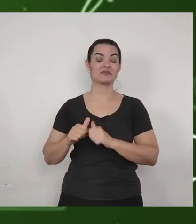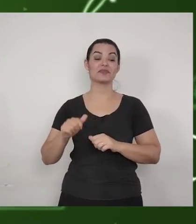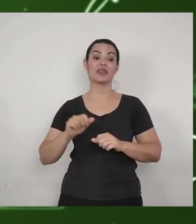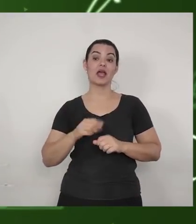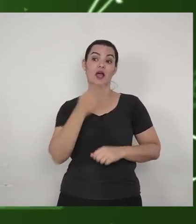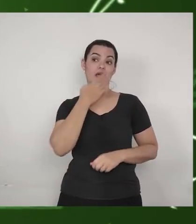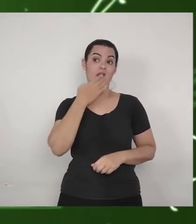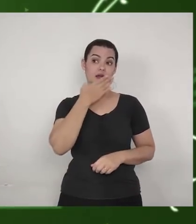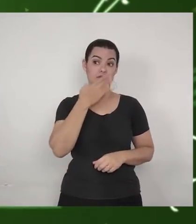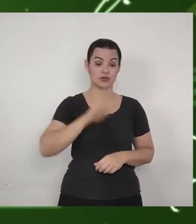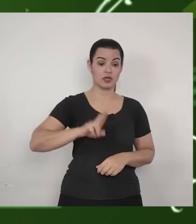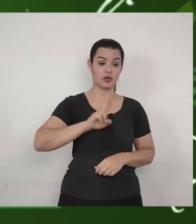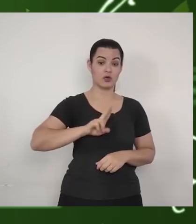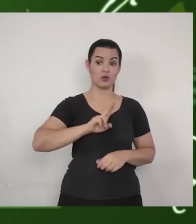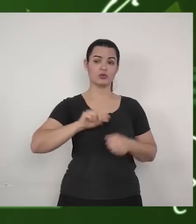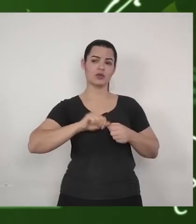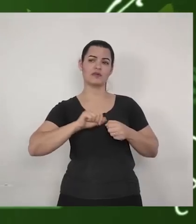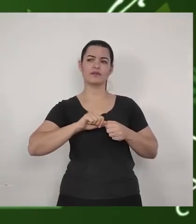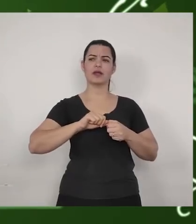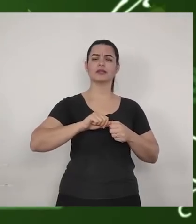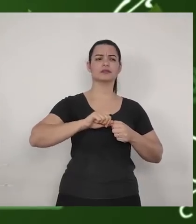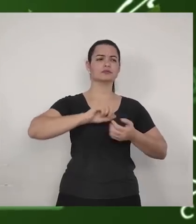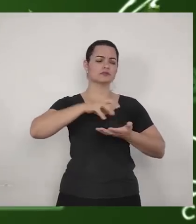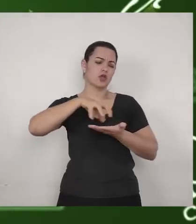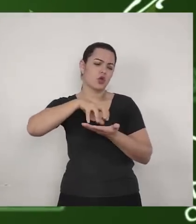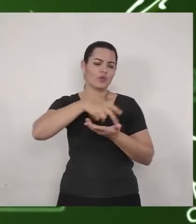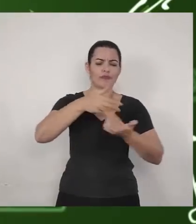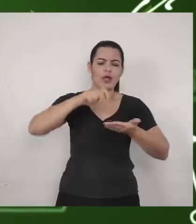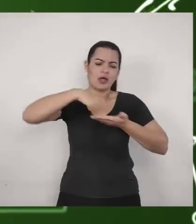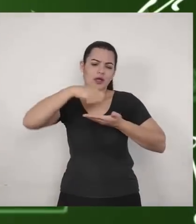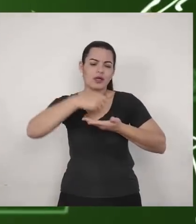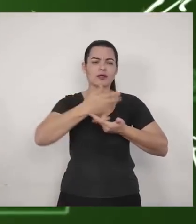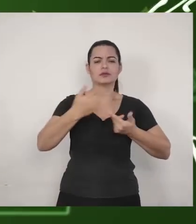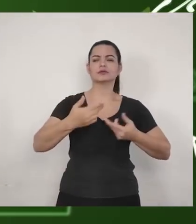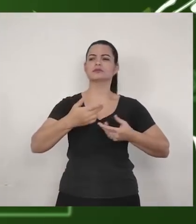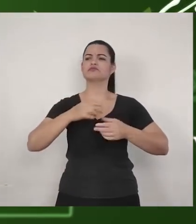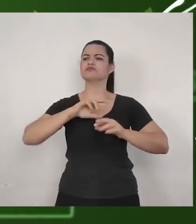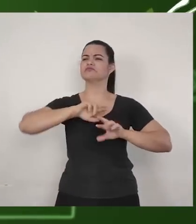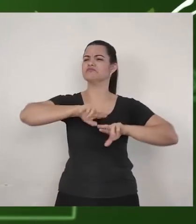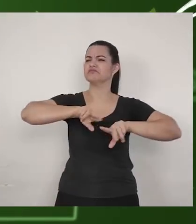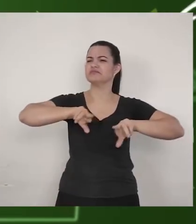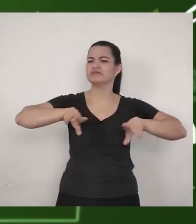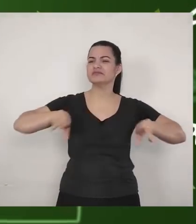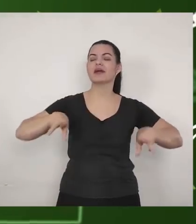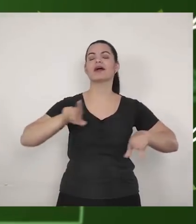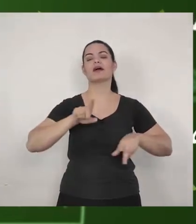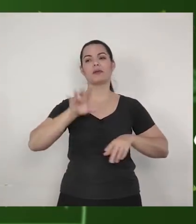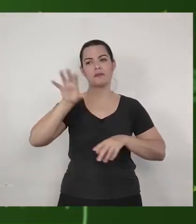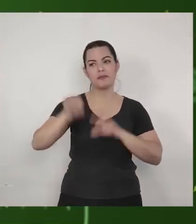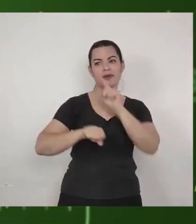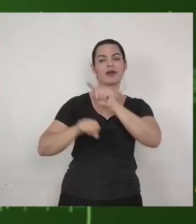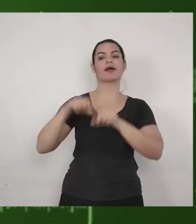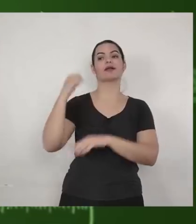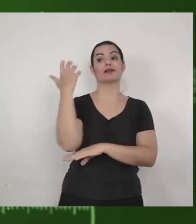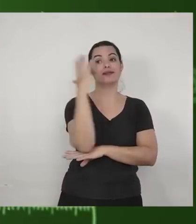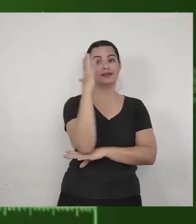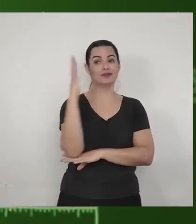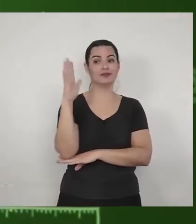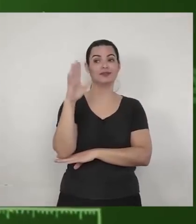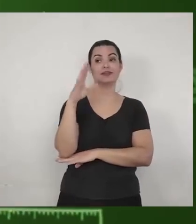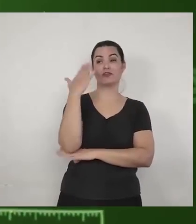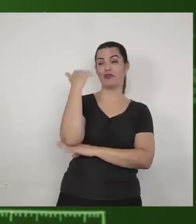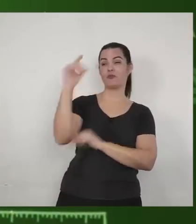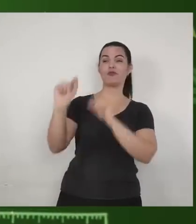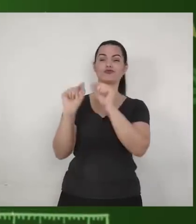gente usa para fazer doces, guloseimas, confeitos, sucos e sobremesas vem da natureza, da